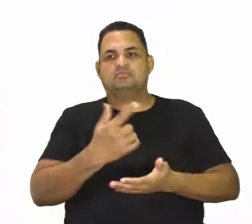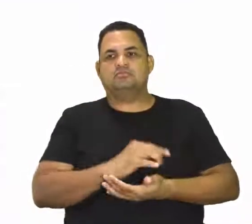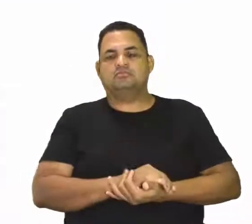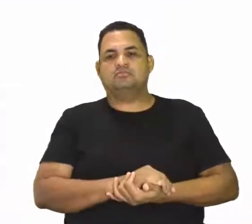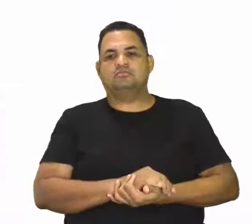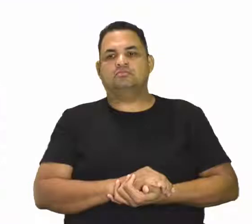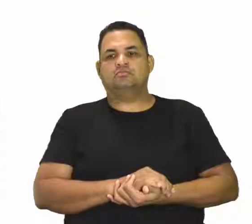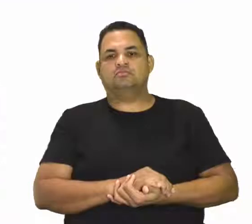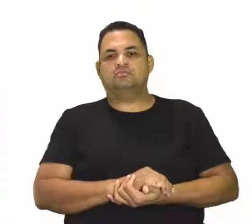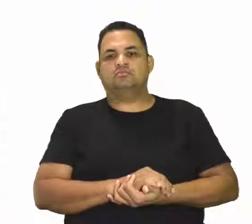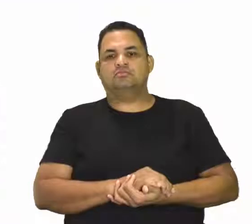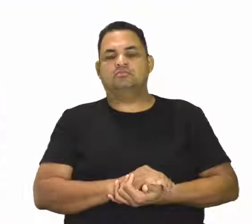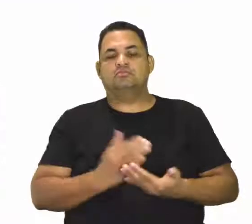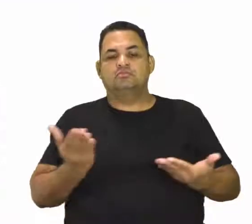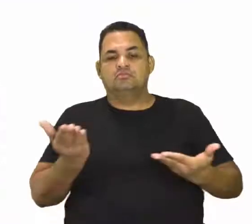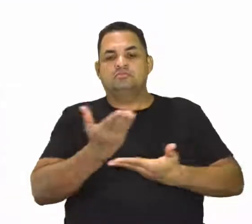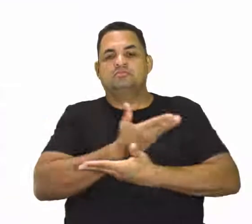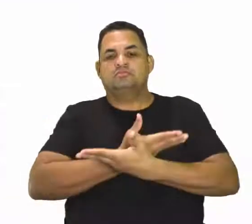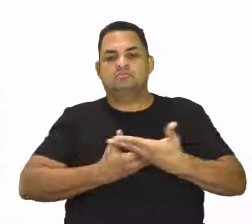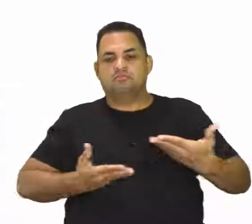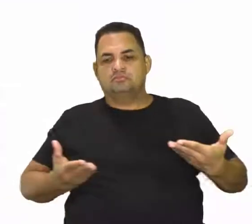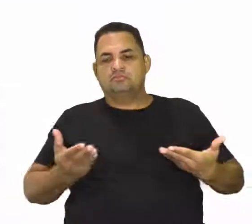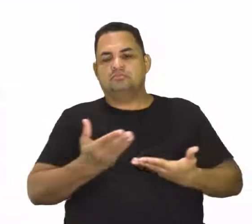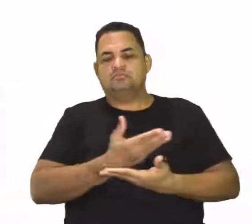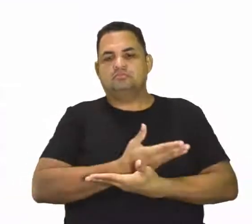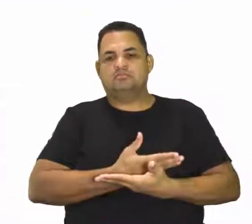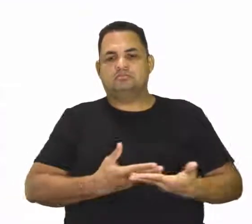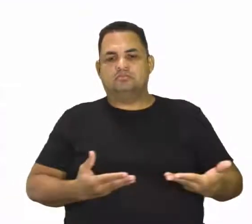vocês, que a integração, ela pode ser